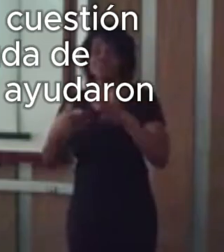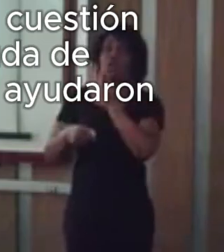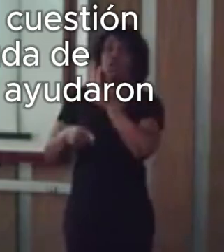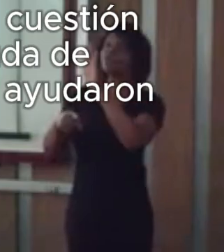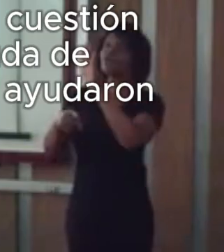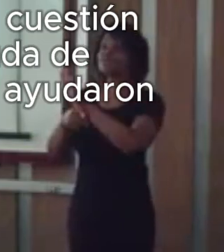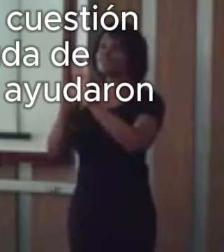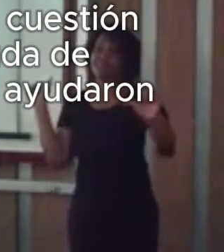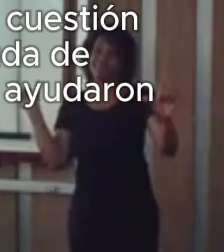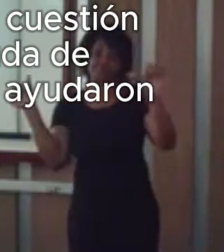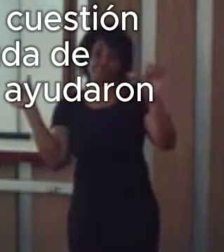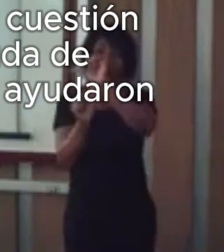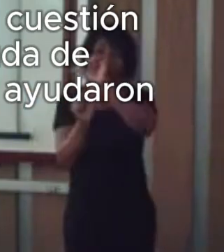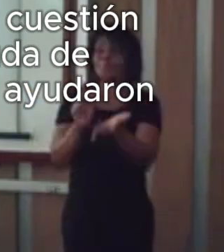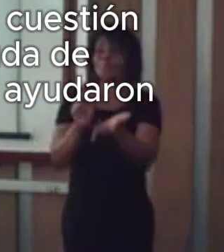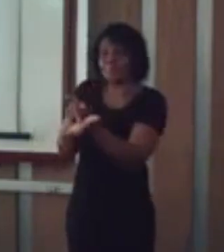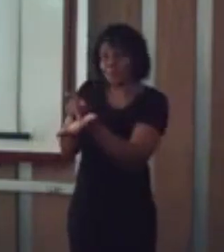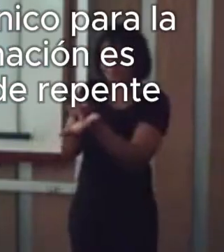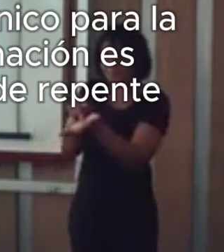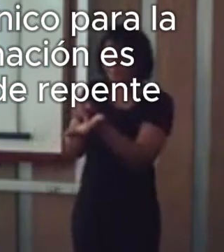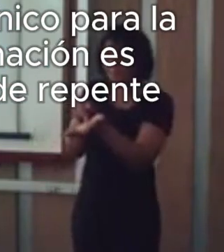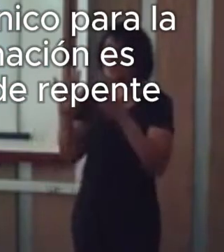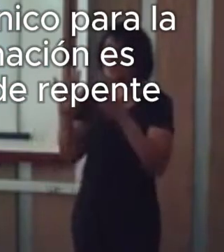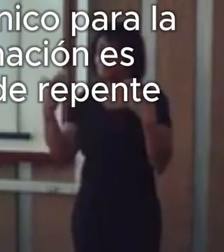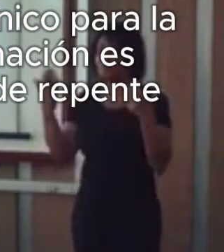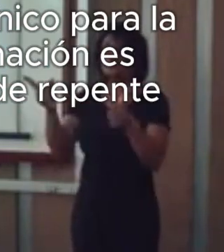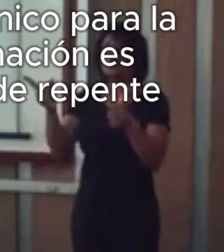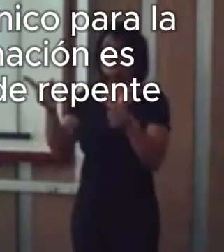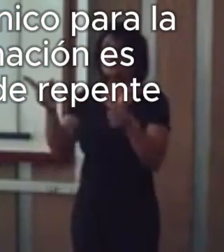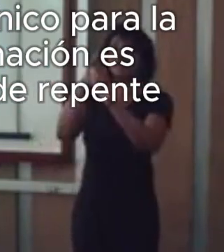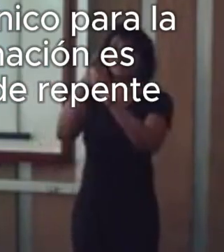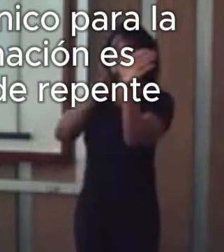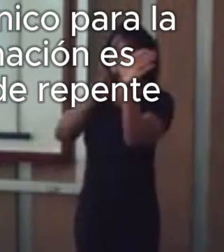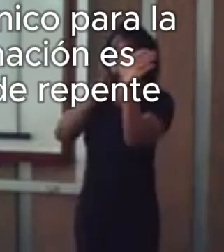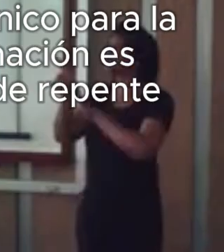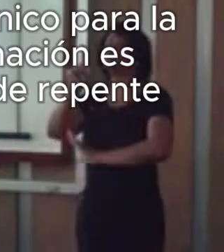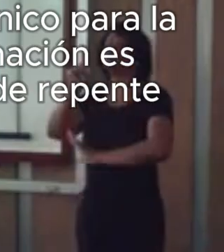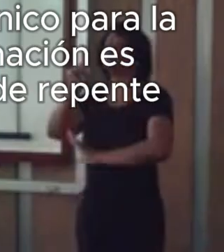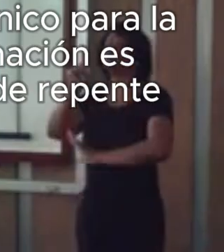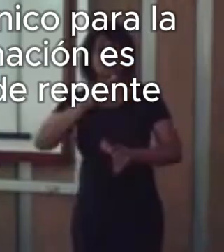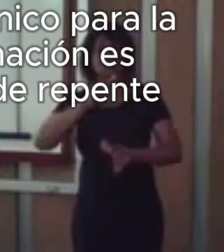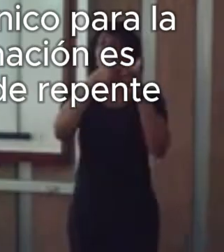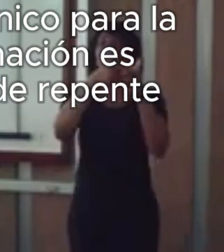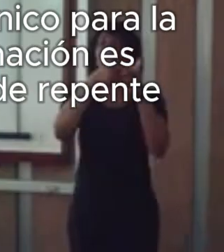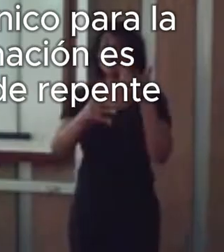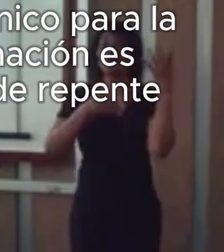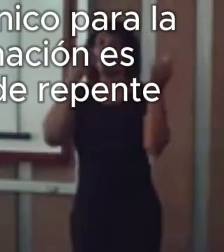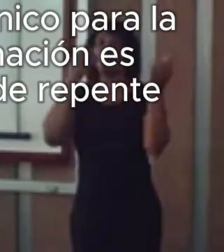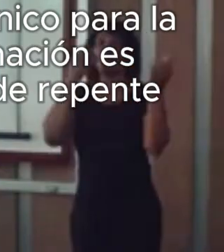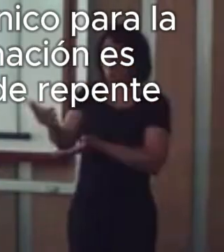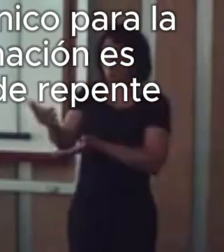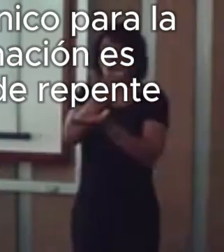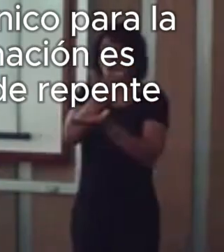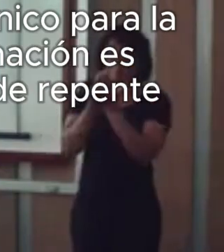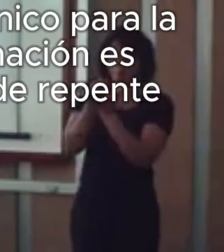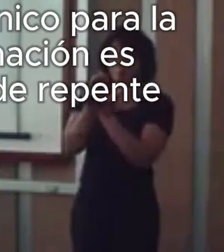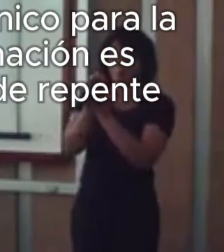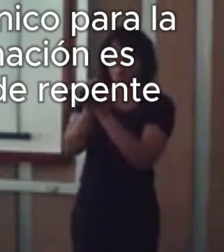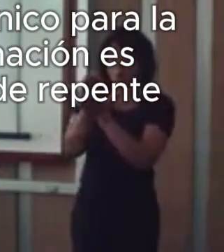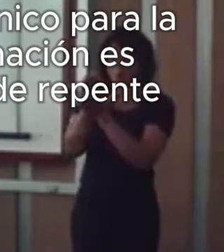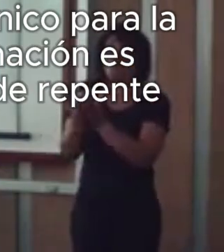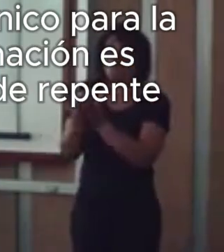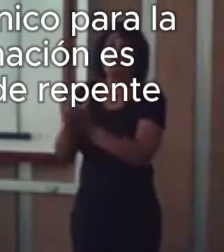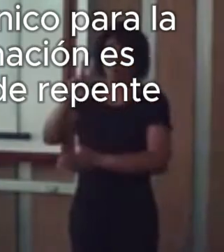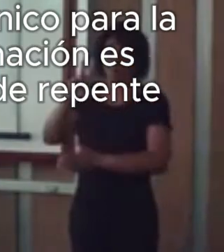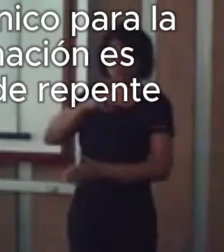tornar isso realidade, né? Então, primeira pergunta que a gente tinha, o primeiro problema era como desenhar um estudo clínico para a fase aguda do